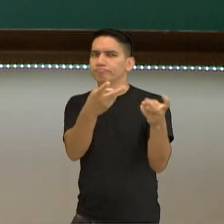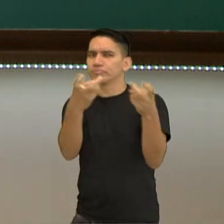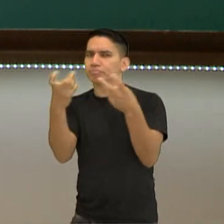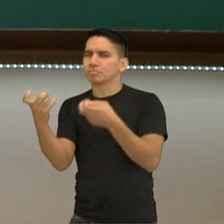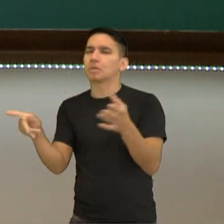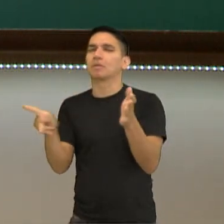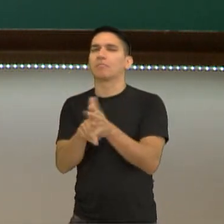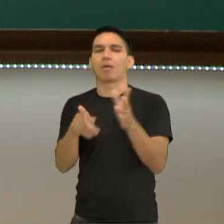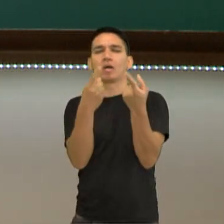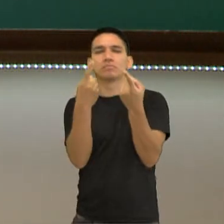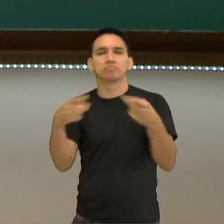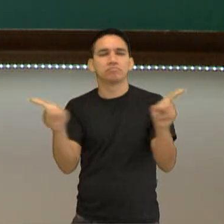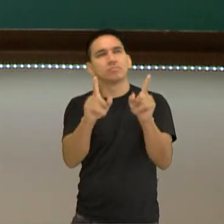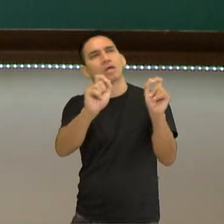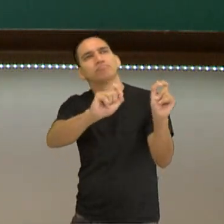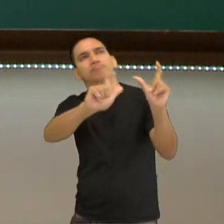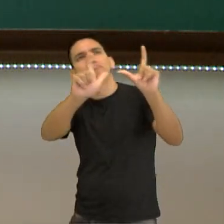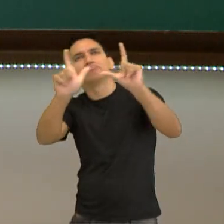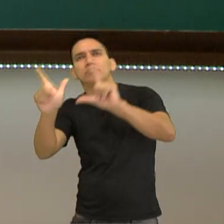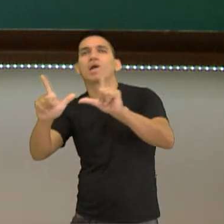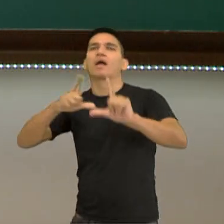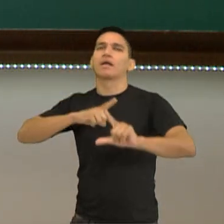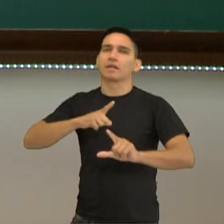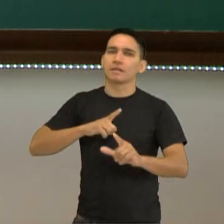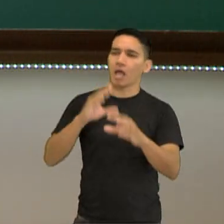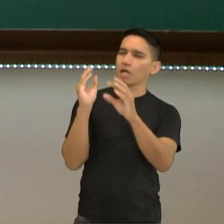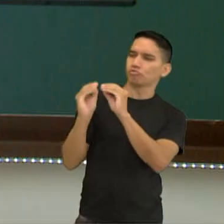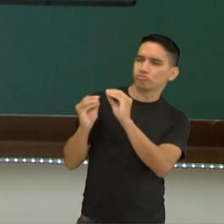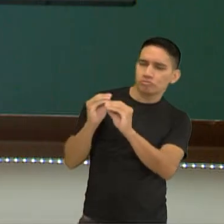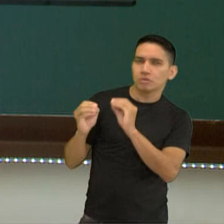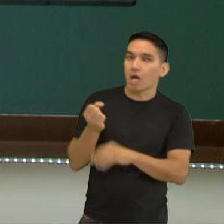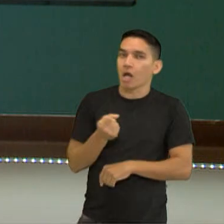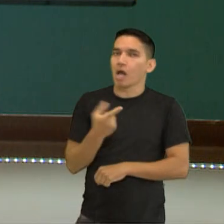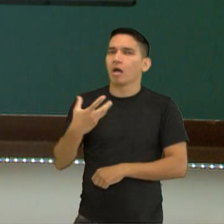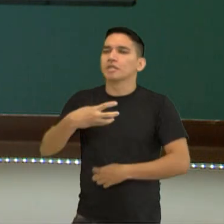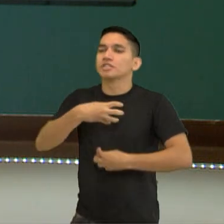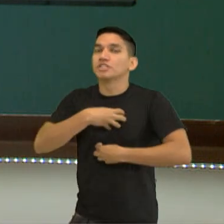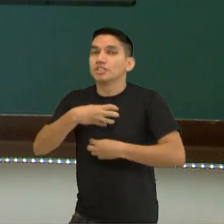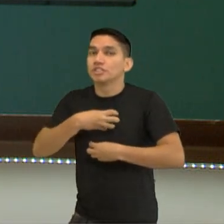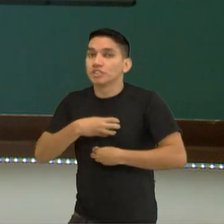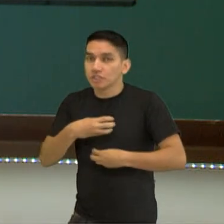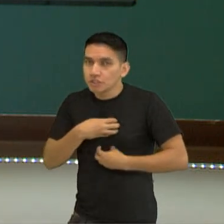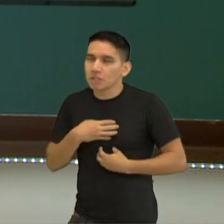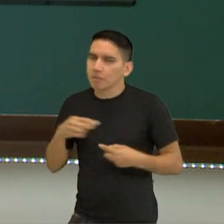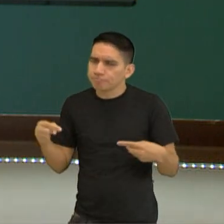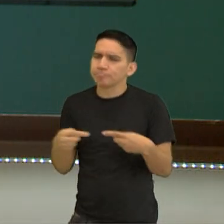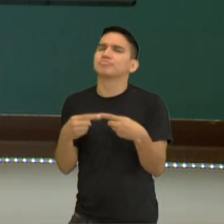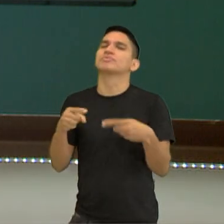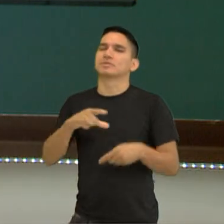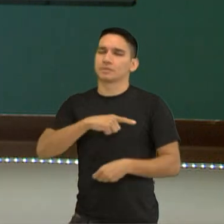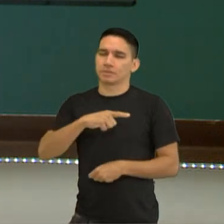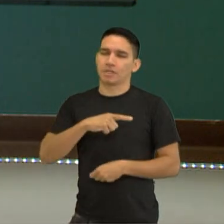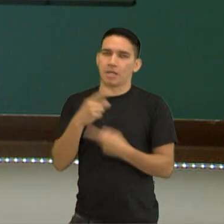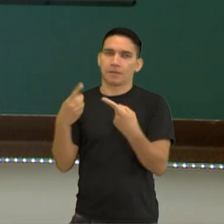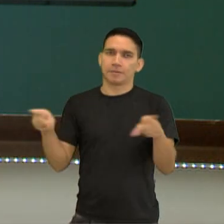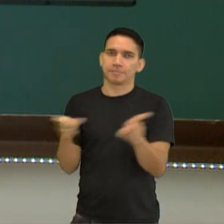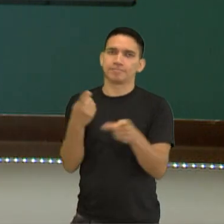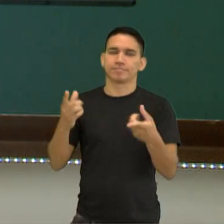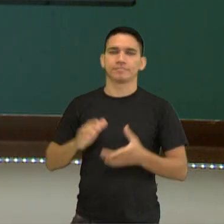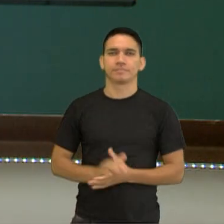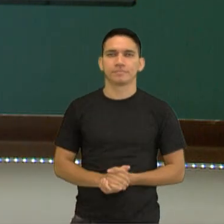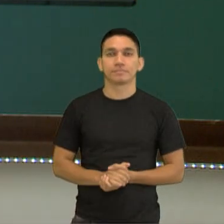de televisão, as suas novelas, as suas séries, que você vai ver que tem muita música clássica lá. Tá?